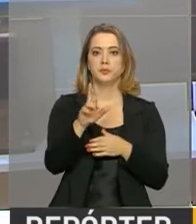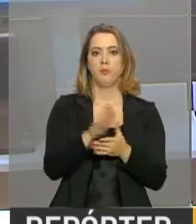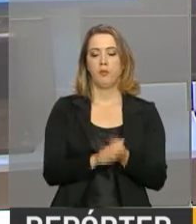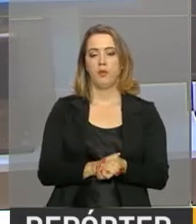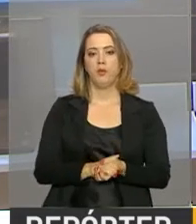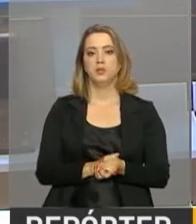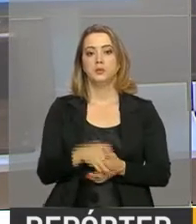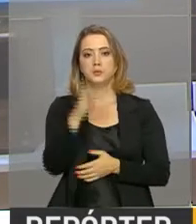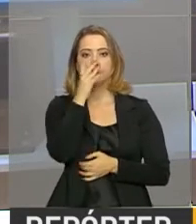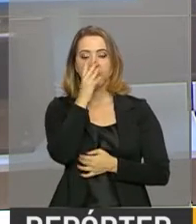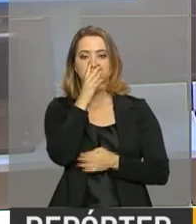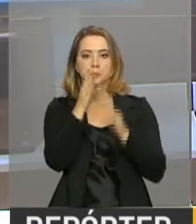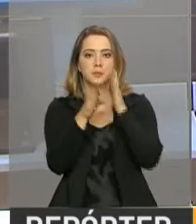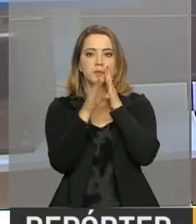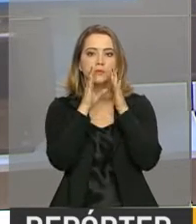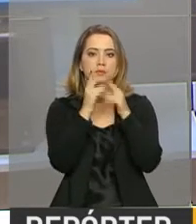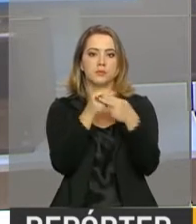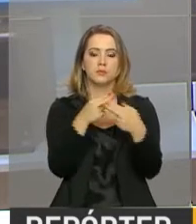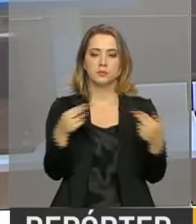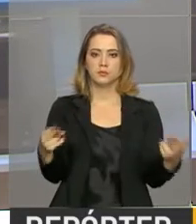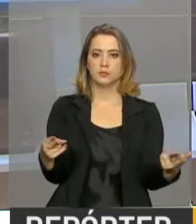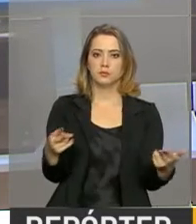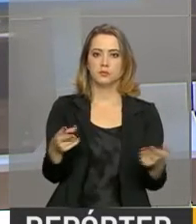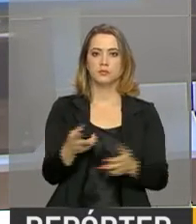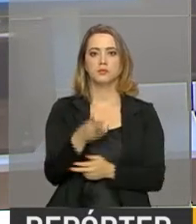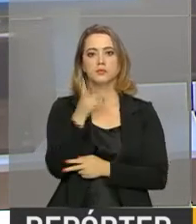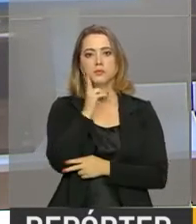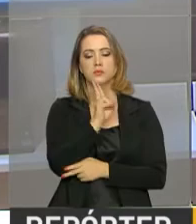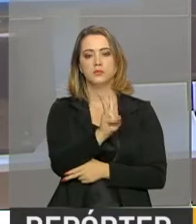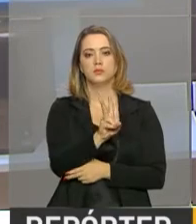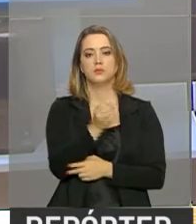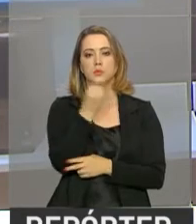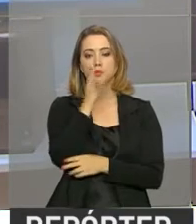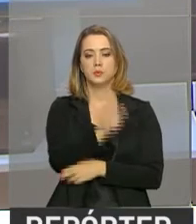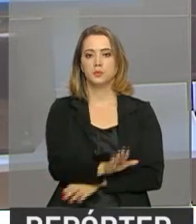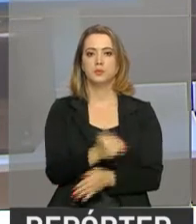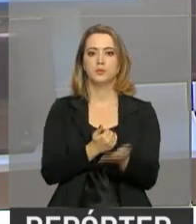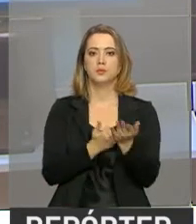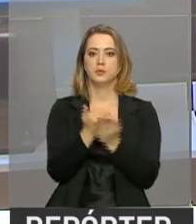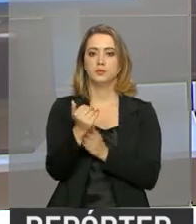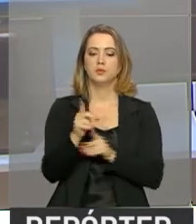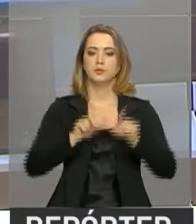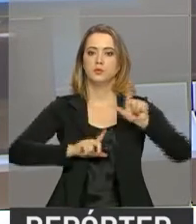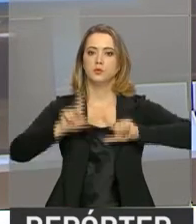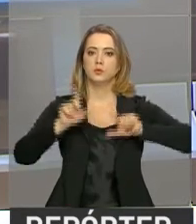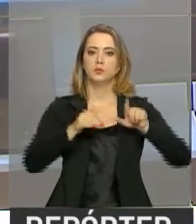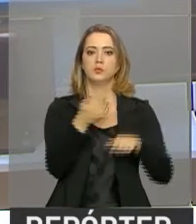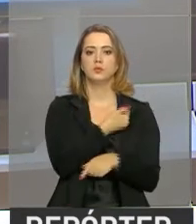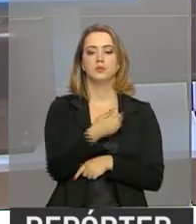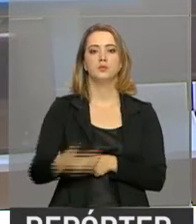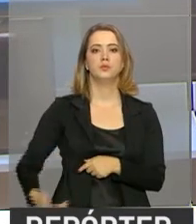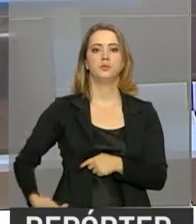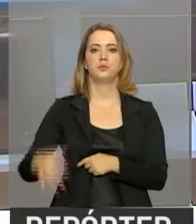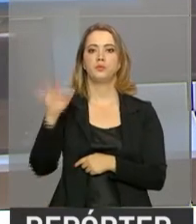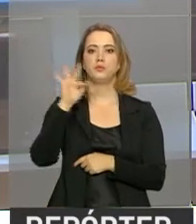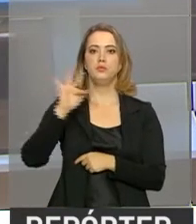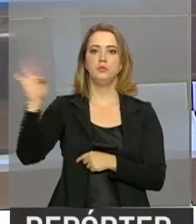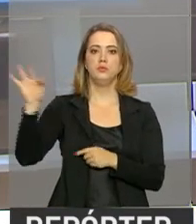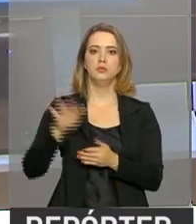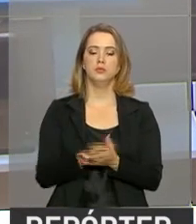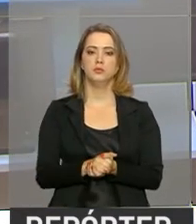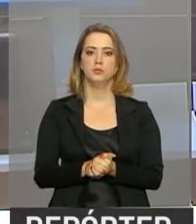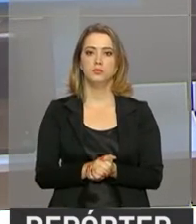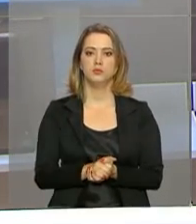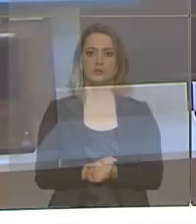nbr acompanhe as novidades também pelas nossas redes sociais uma boa tarde pra você e continue com a gente e nbr a tv do governo